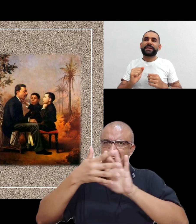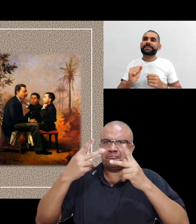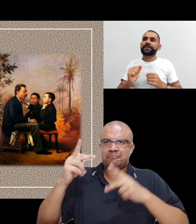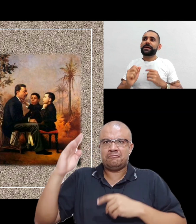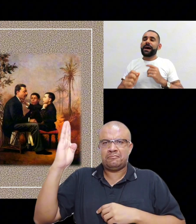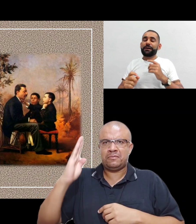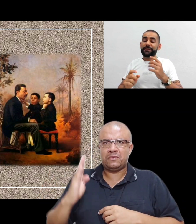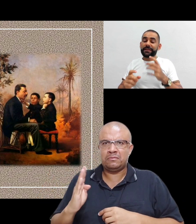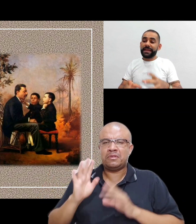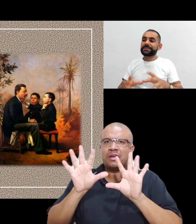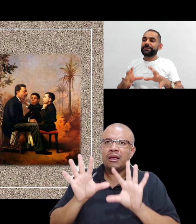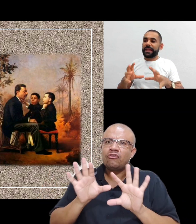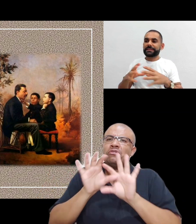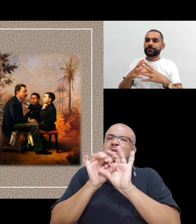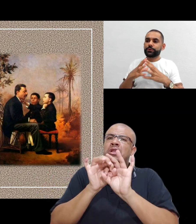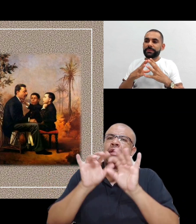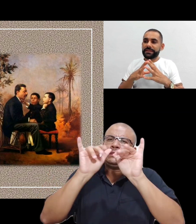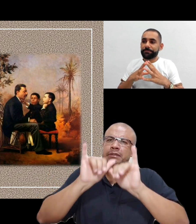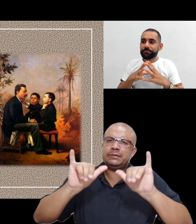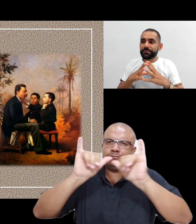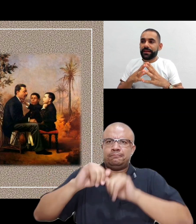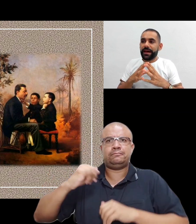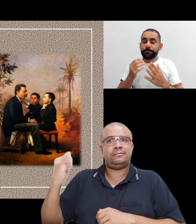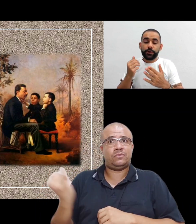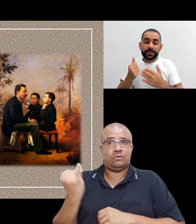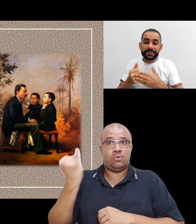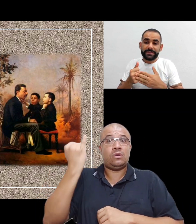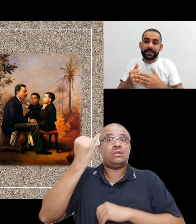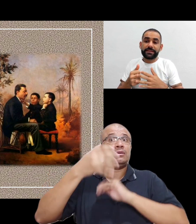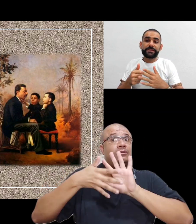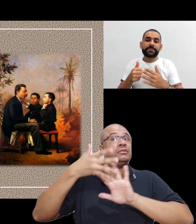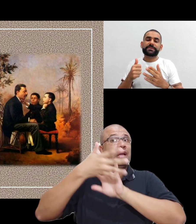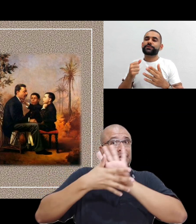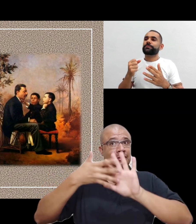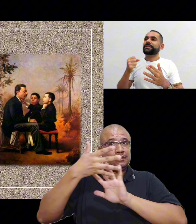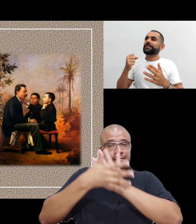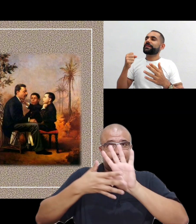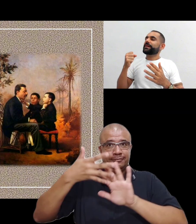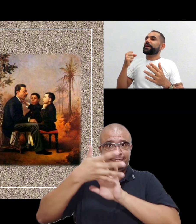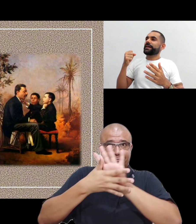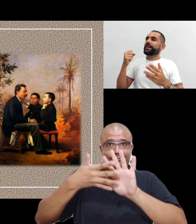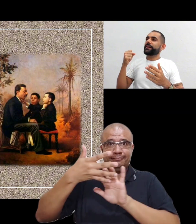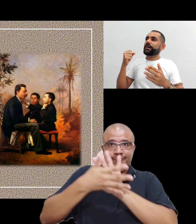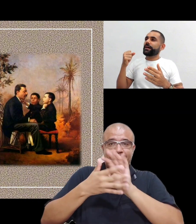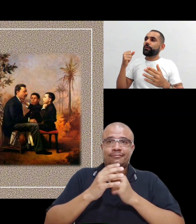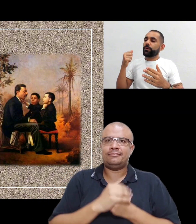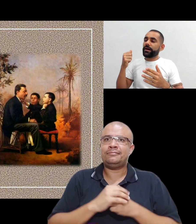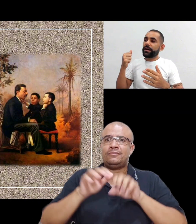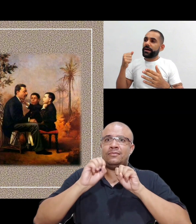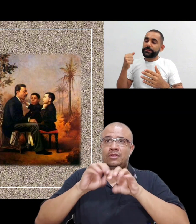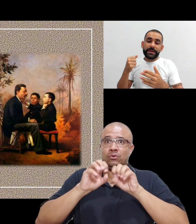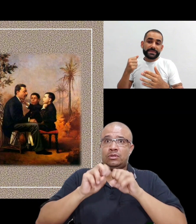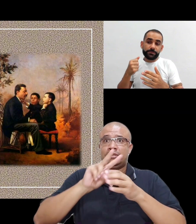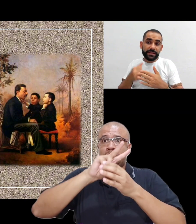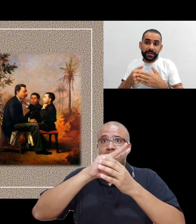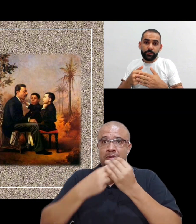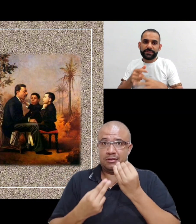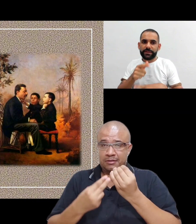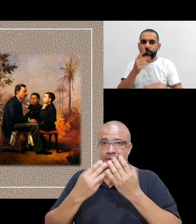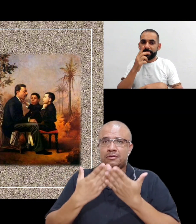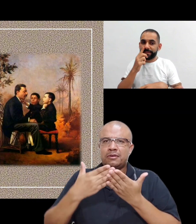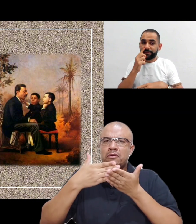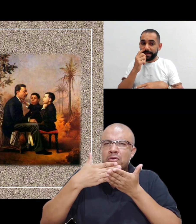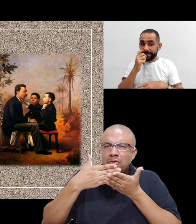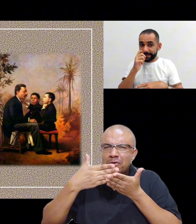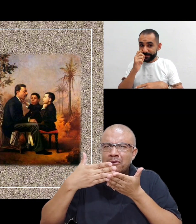que começa a FENES falar sobre a importância da Libras, sobre a educação bilíngue